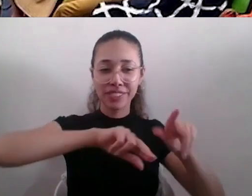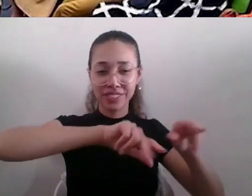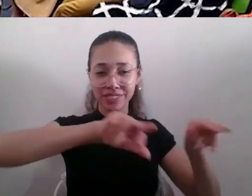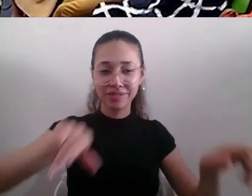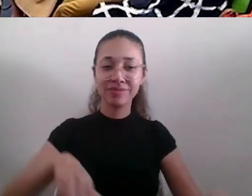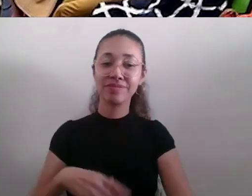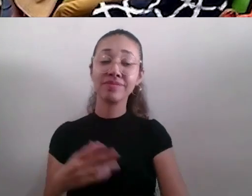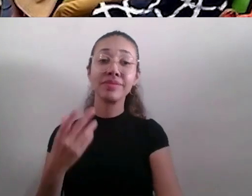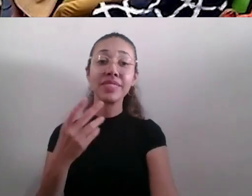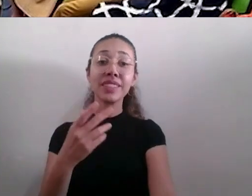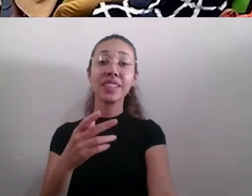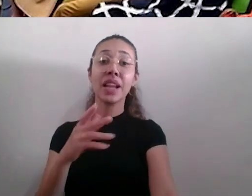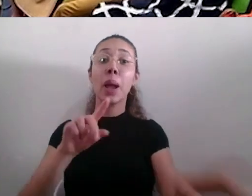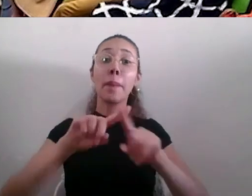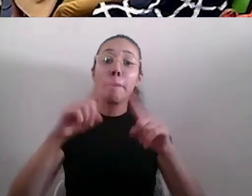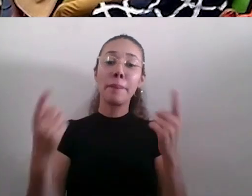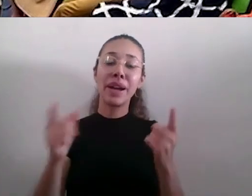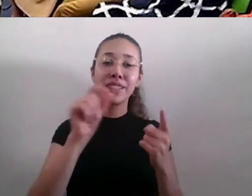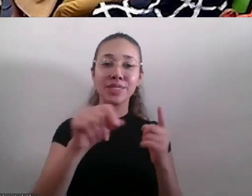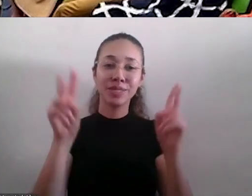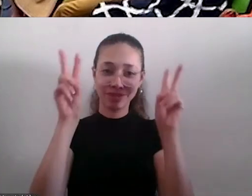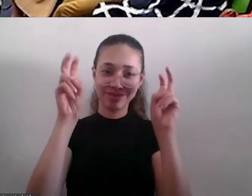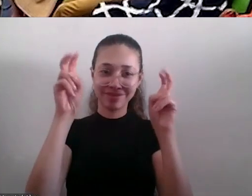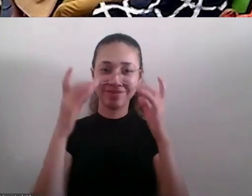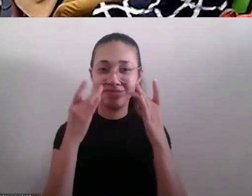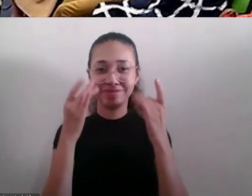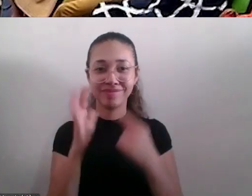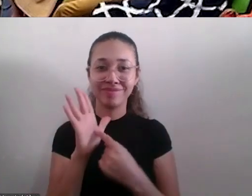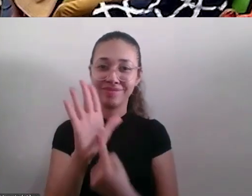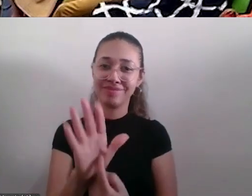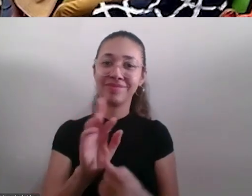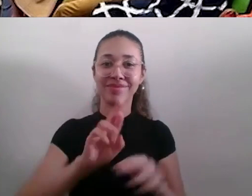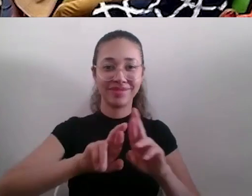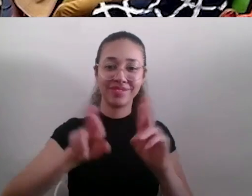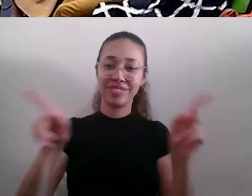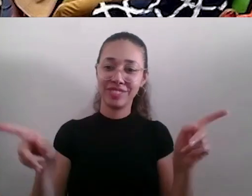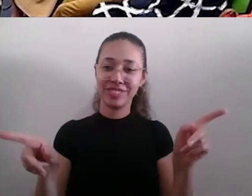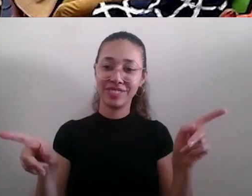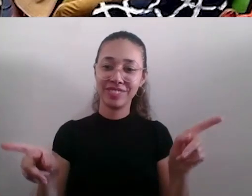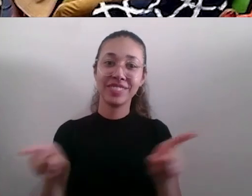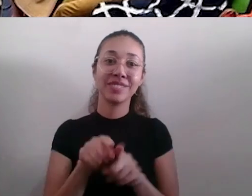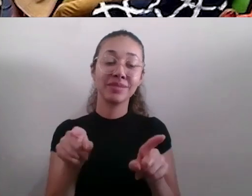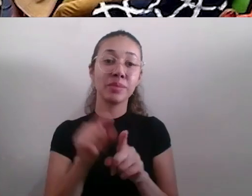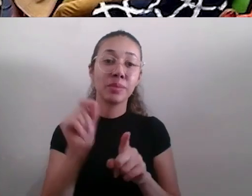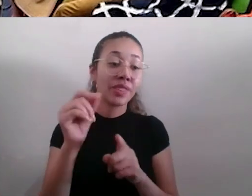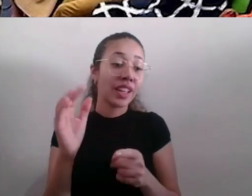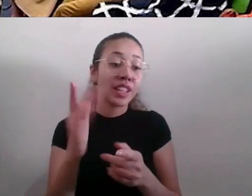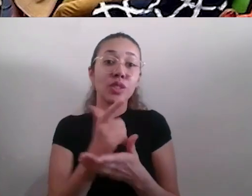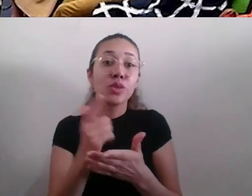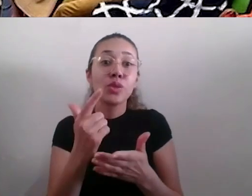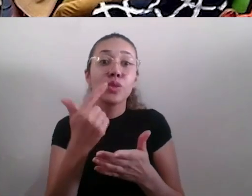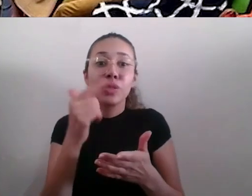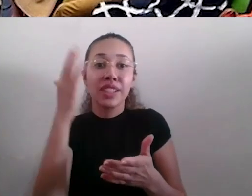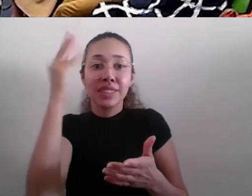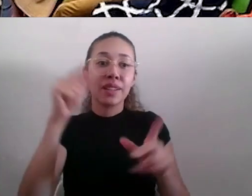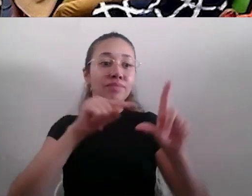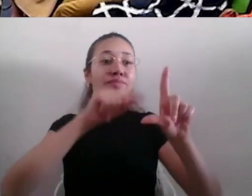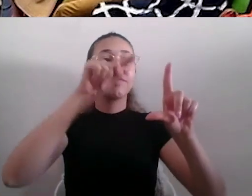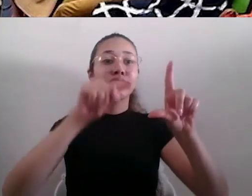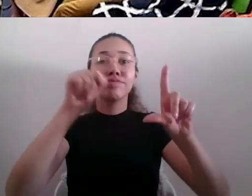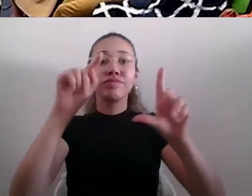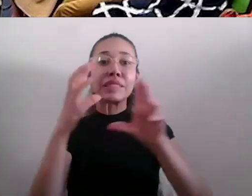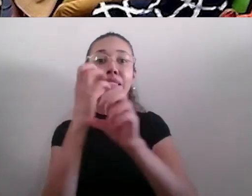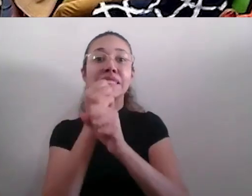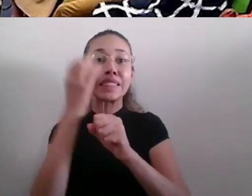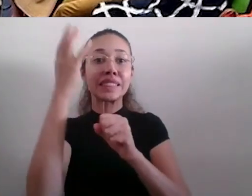pouco mais difícil, né? Porque são histórias diferentes toda semana, e a gente não tem os dados, então a gente não sabe. Quando você não tem os dados, você sabe como é que é, né?